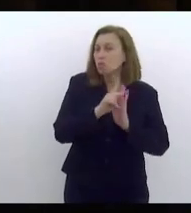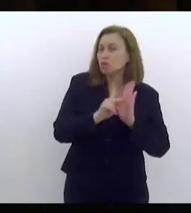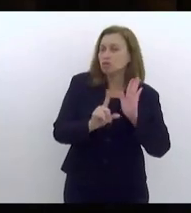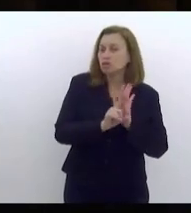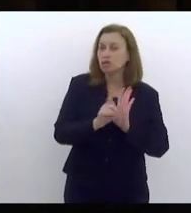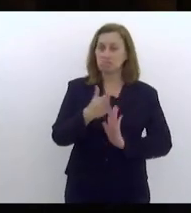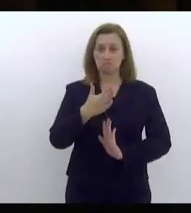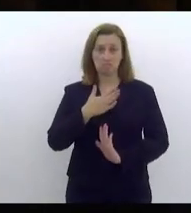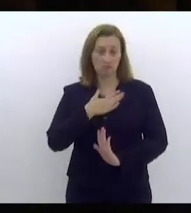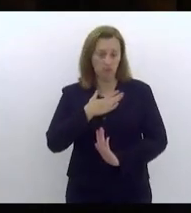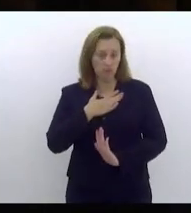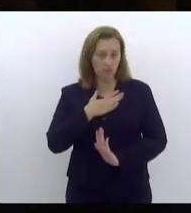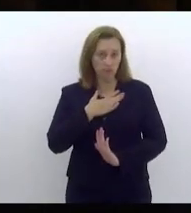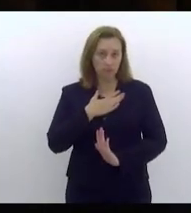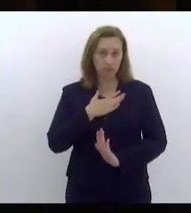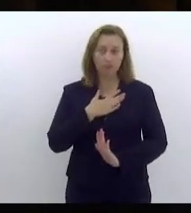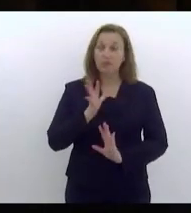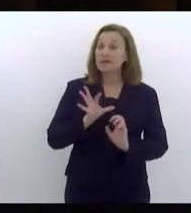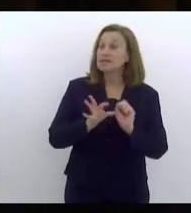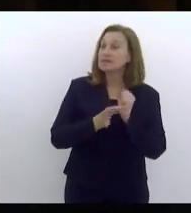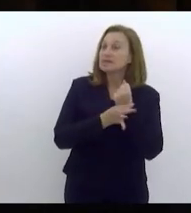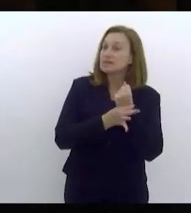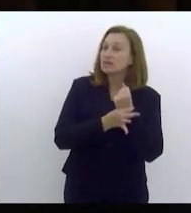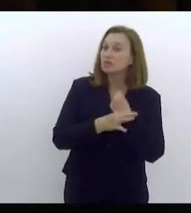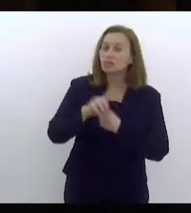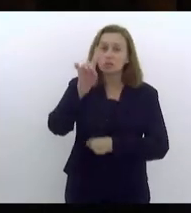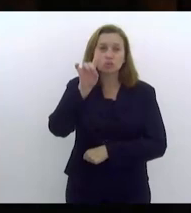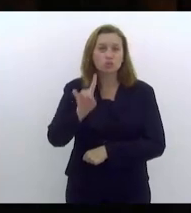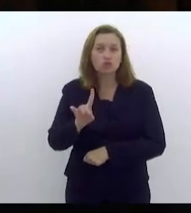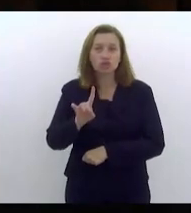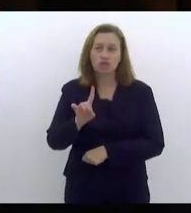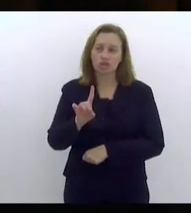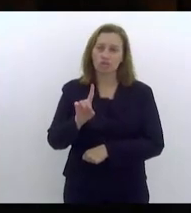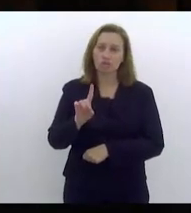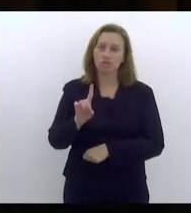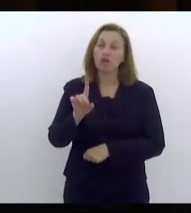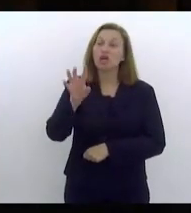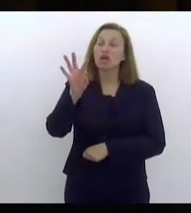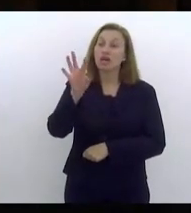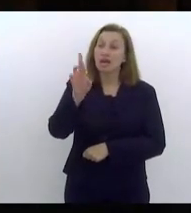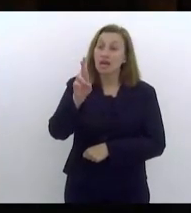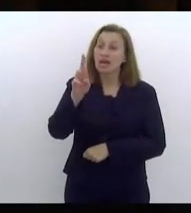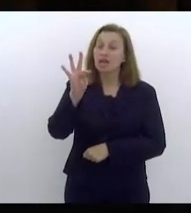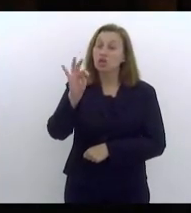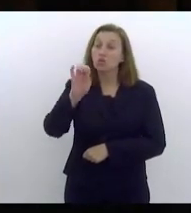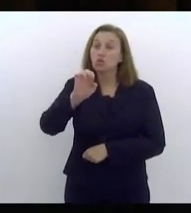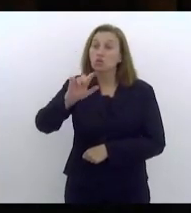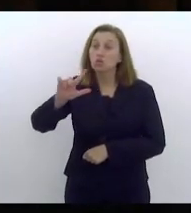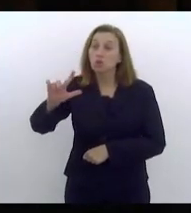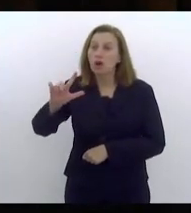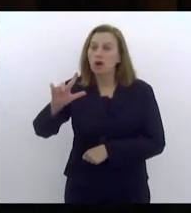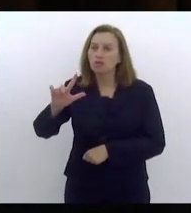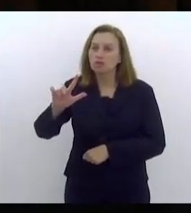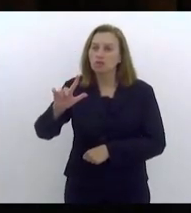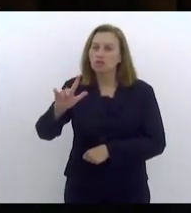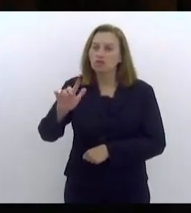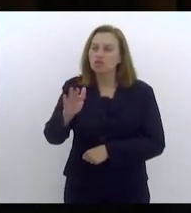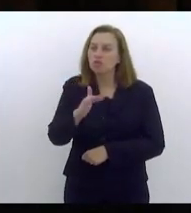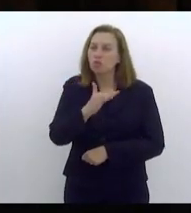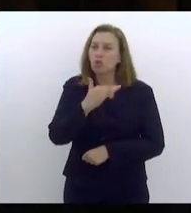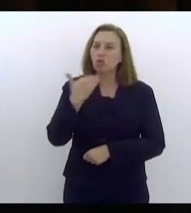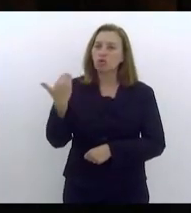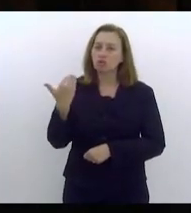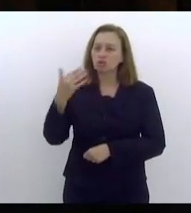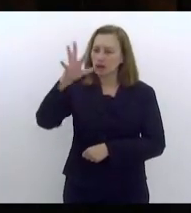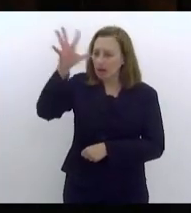lei de minha autoria que garante o direito à realização de ritual fúnebre aos praticantes de